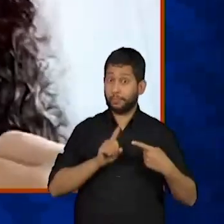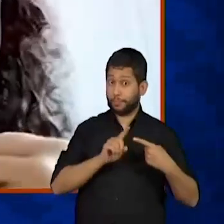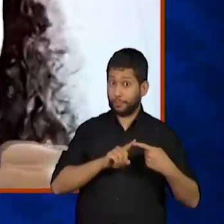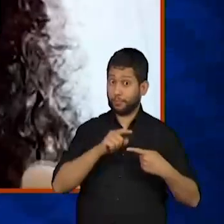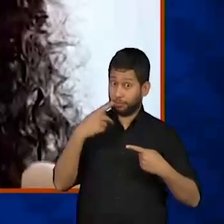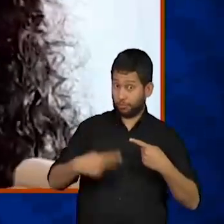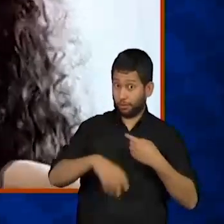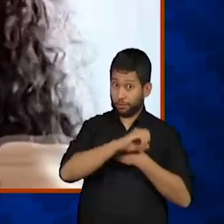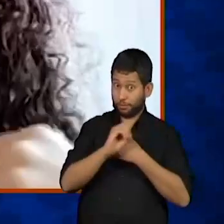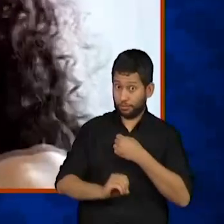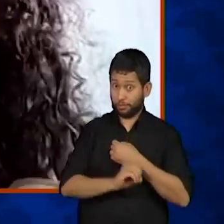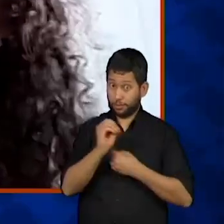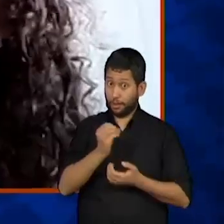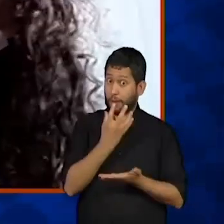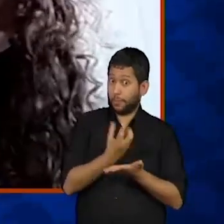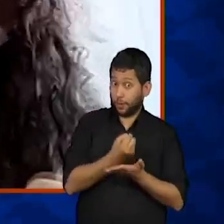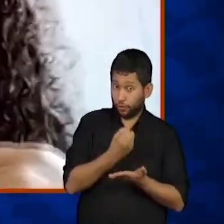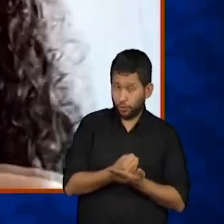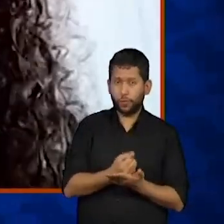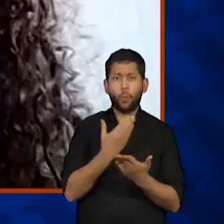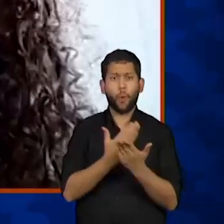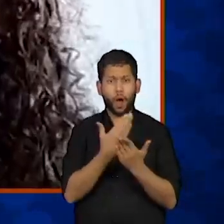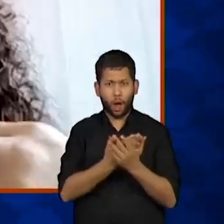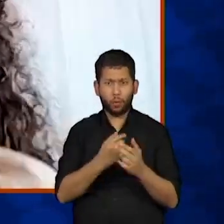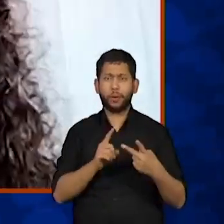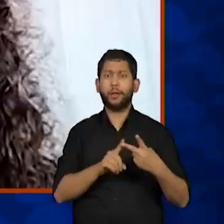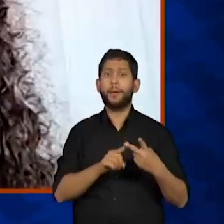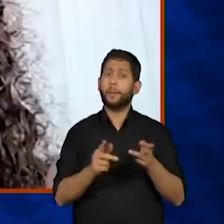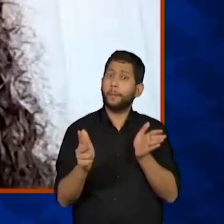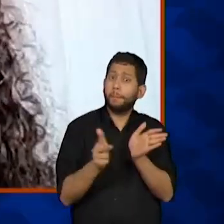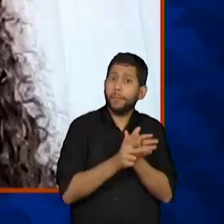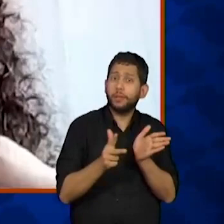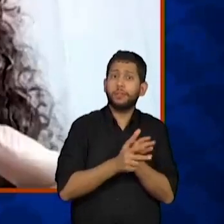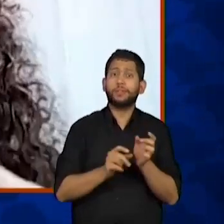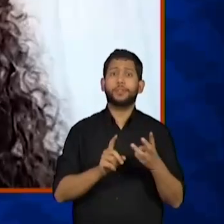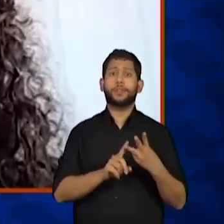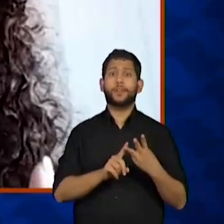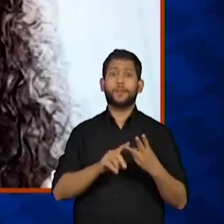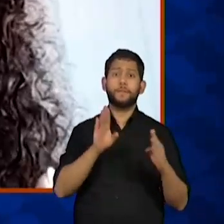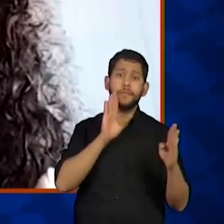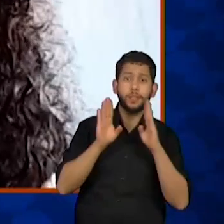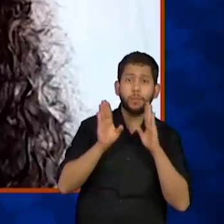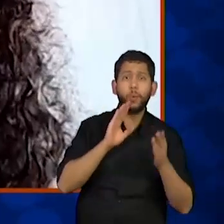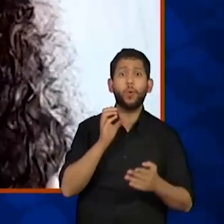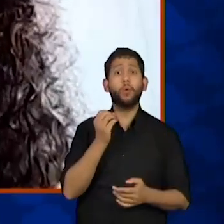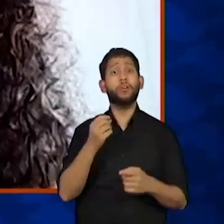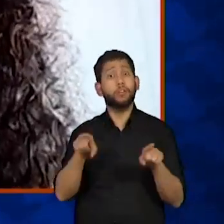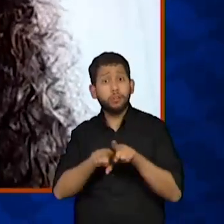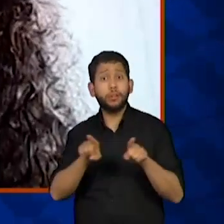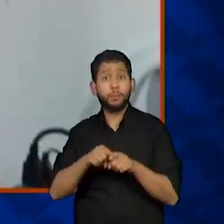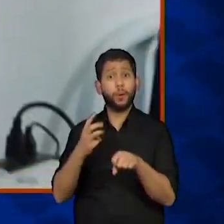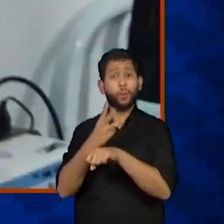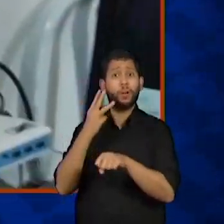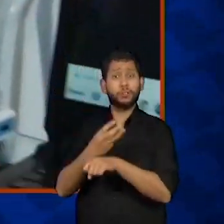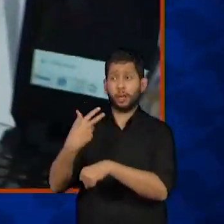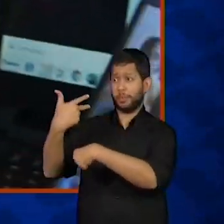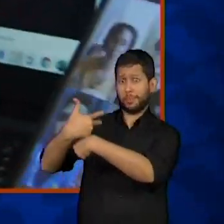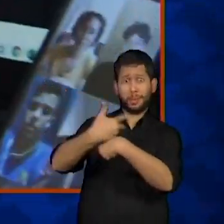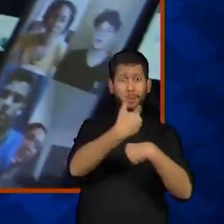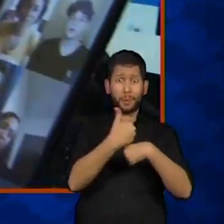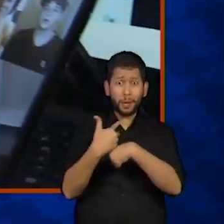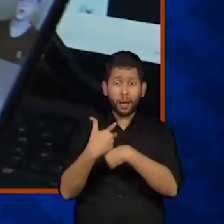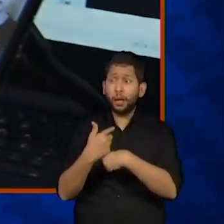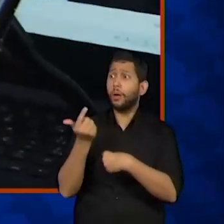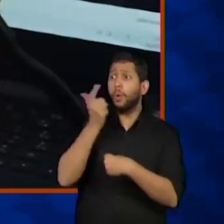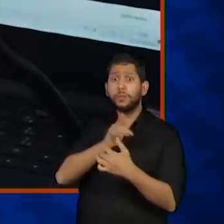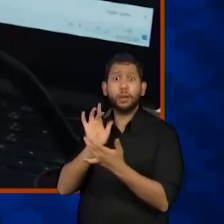Aplicativo do Centro de Mídias com videoaula, Meet, Facebook ou videochamada no WhatsApp. Tem sido